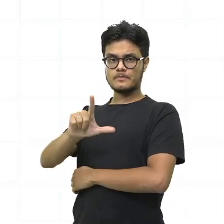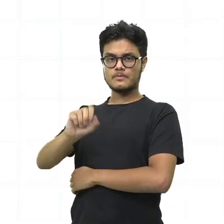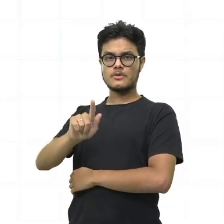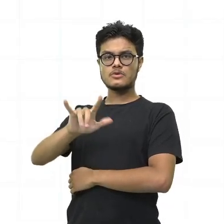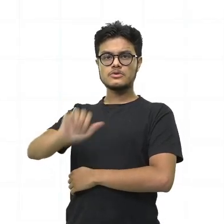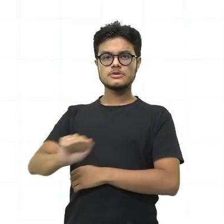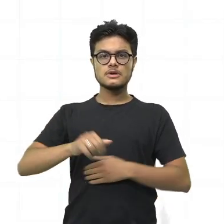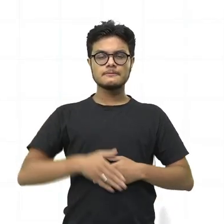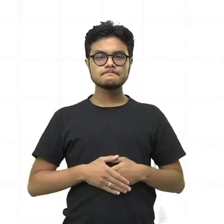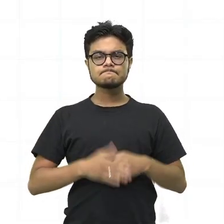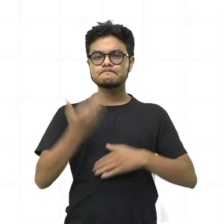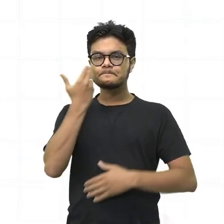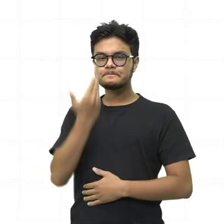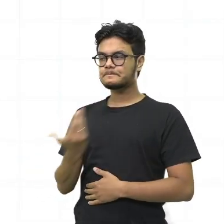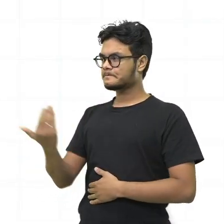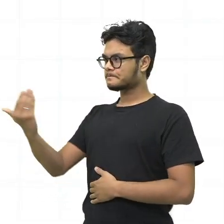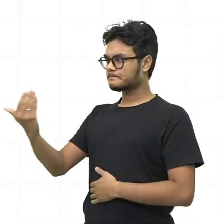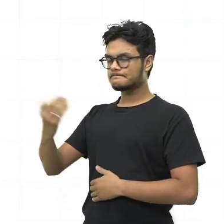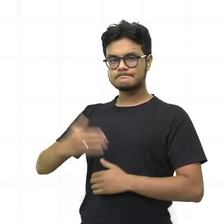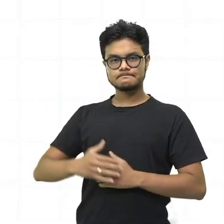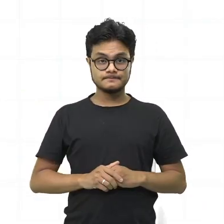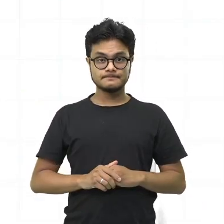comigo.